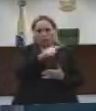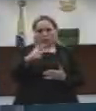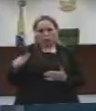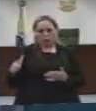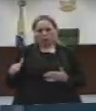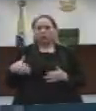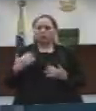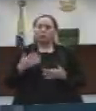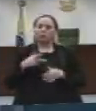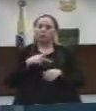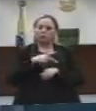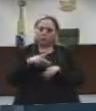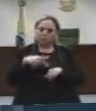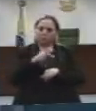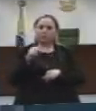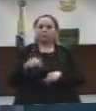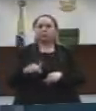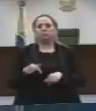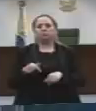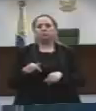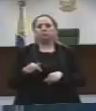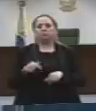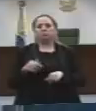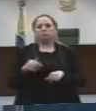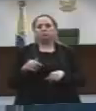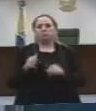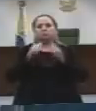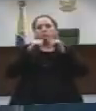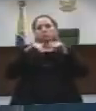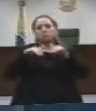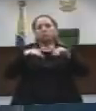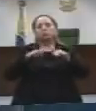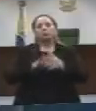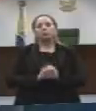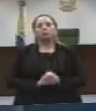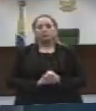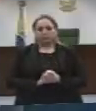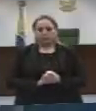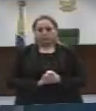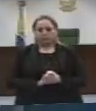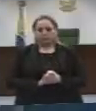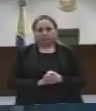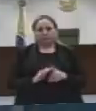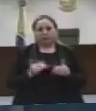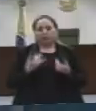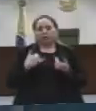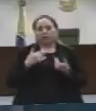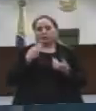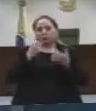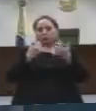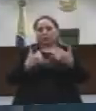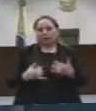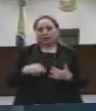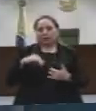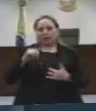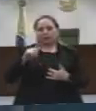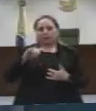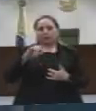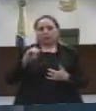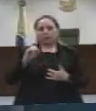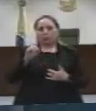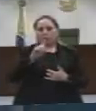essa proposição conc o presidente lhe trazendo uma fábula onde o mágico diós e trago isso pro